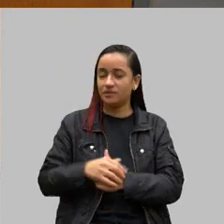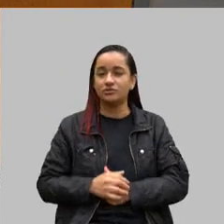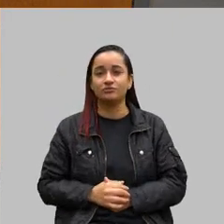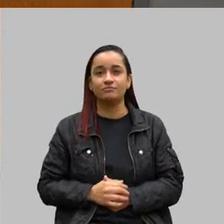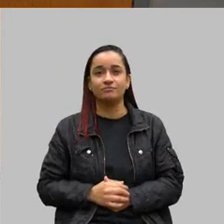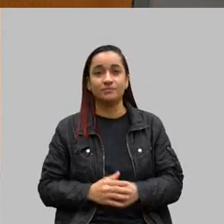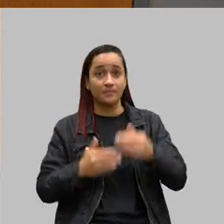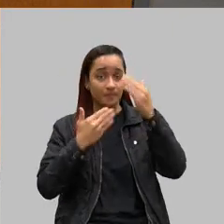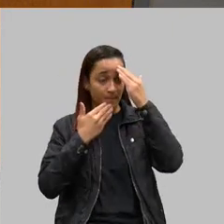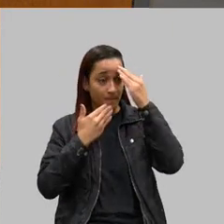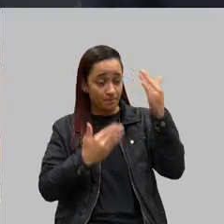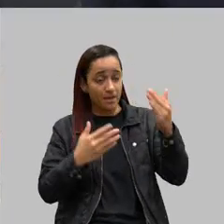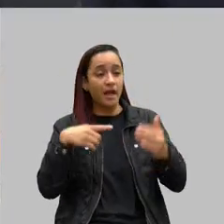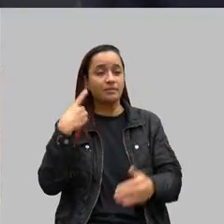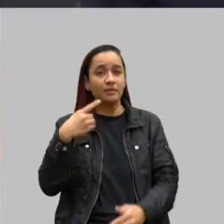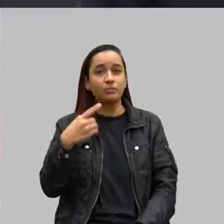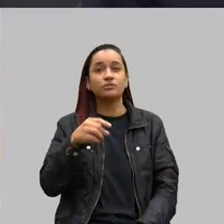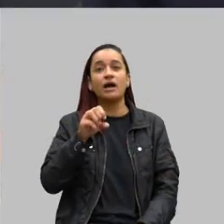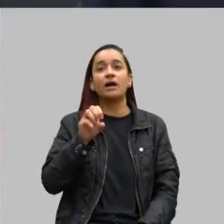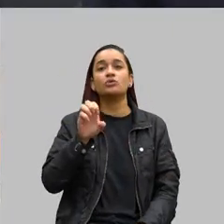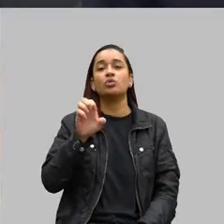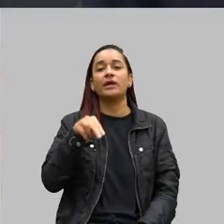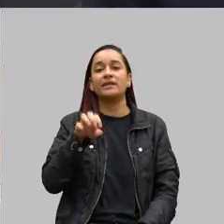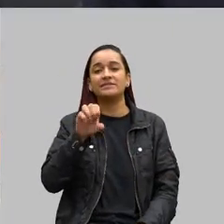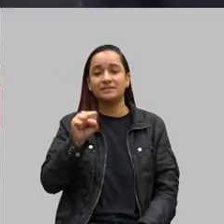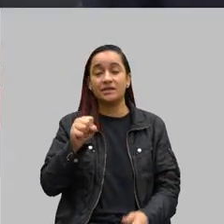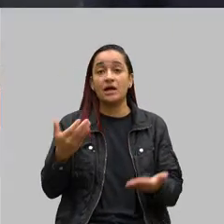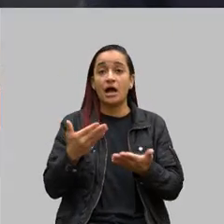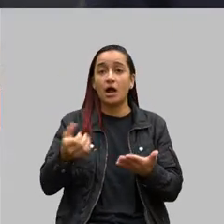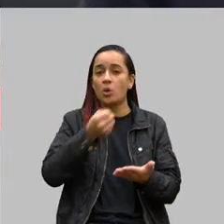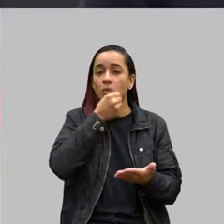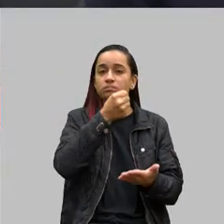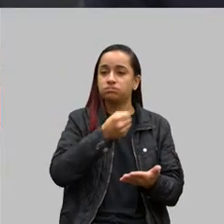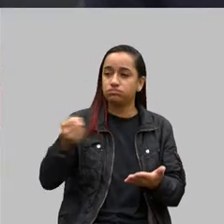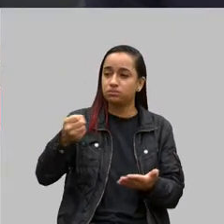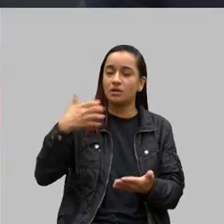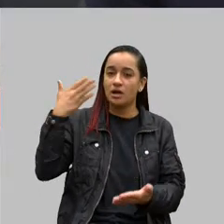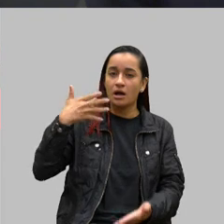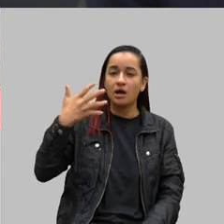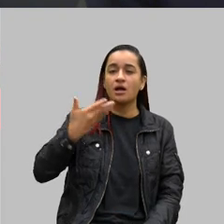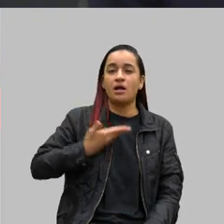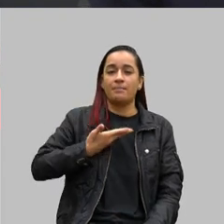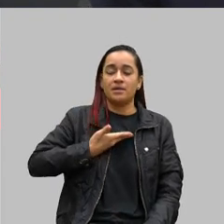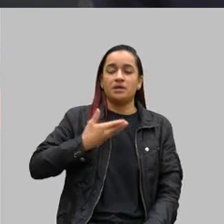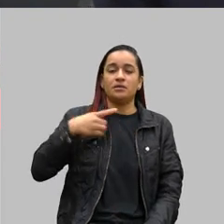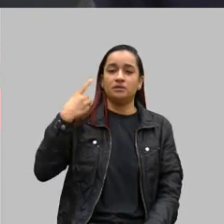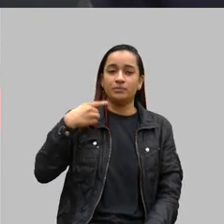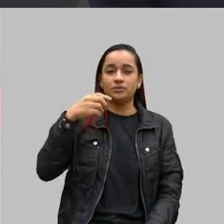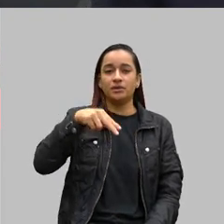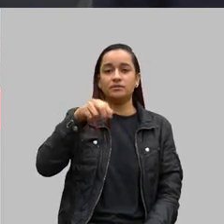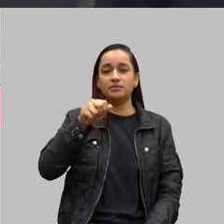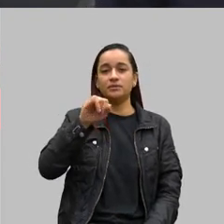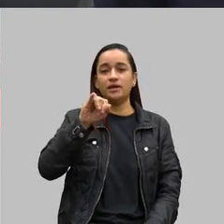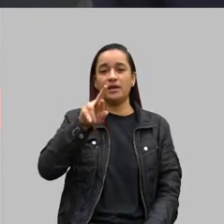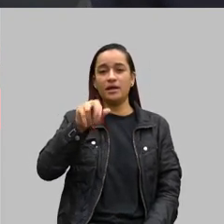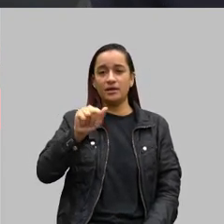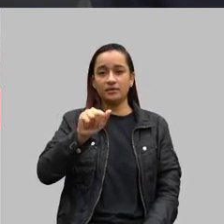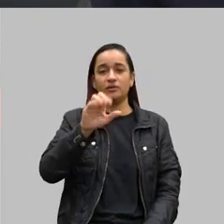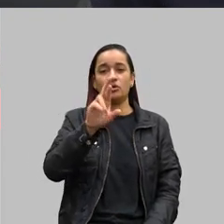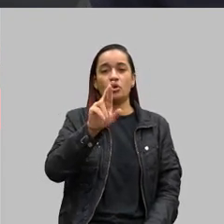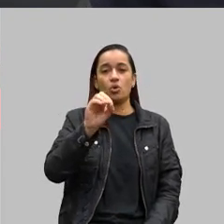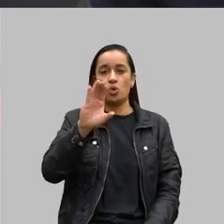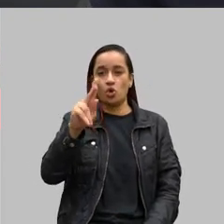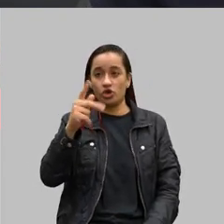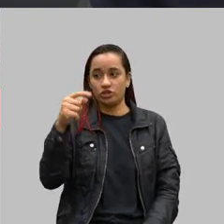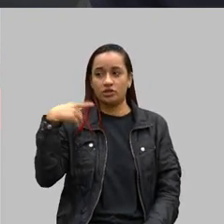Obrigado Deputado Enes passo a palavra querida amiga deputada naera Rocha uma deputada brilhante que faz um trabalho aqui em